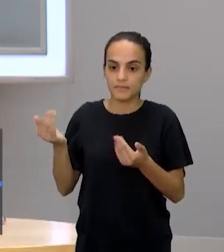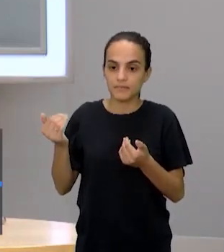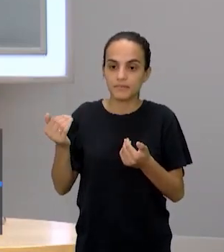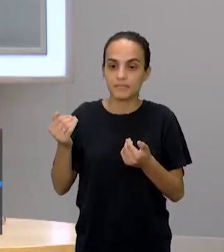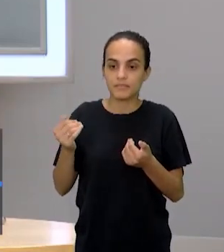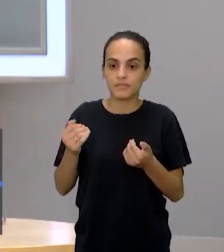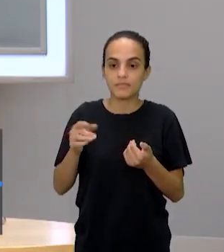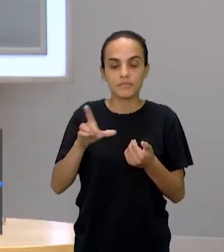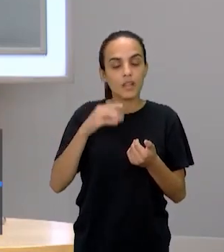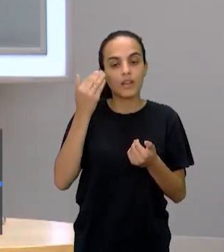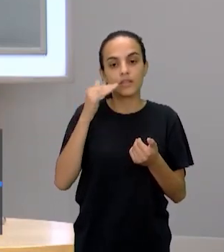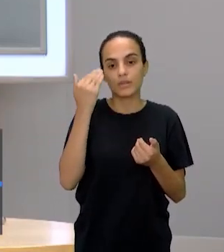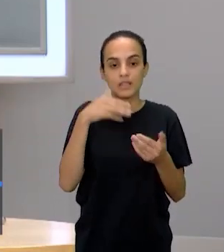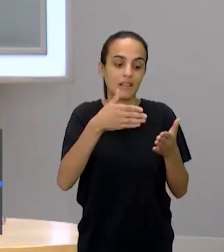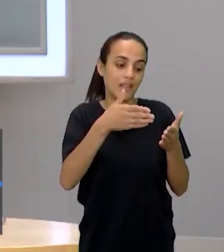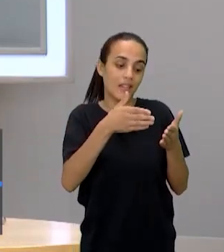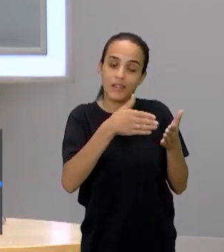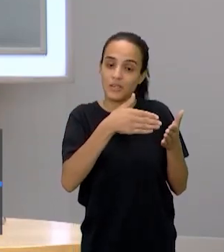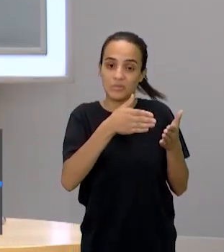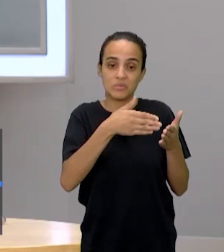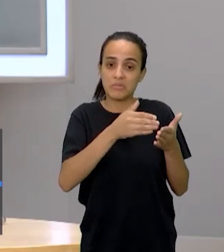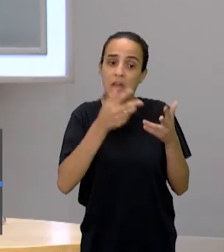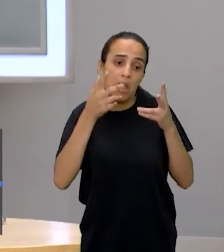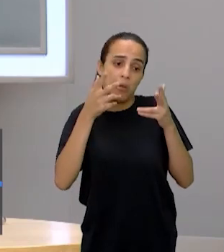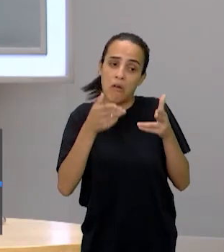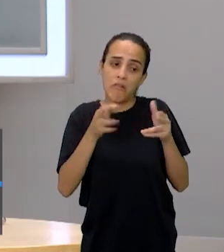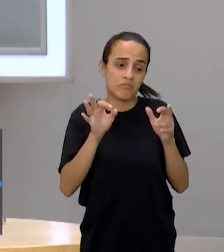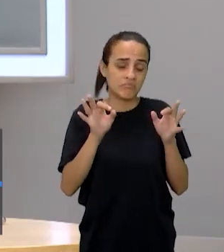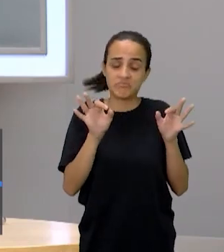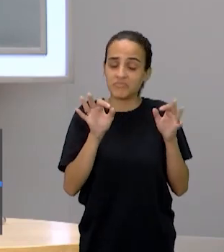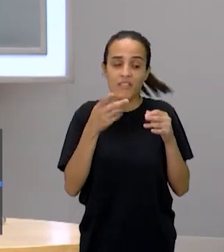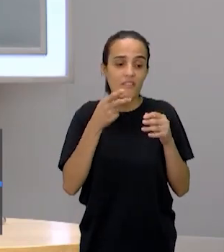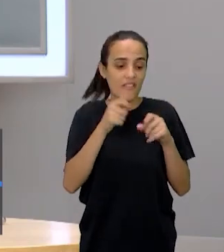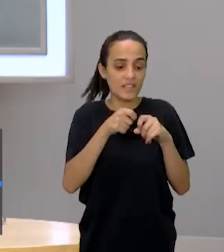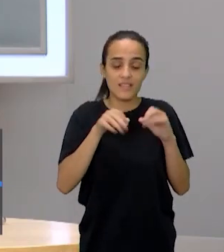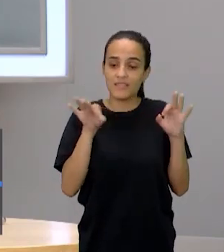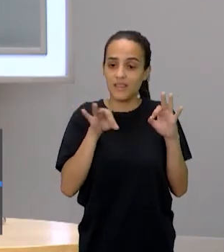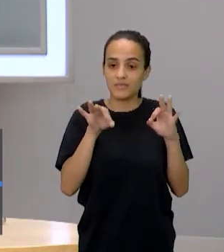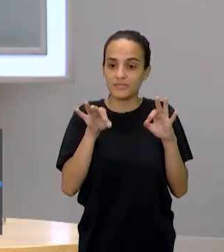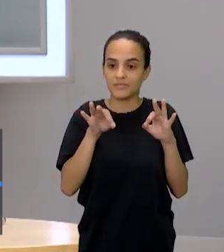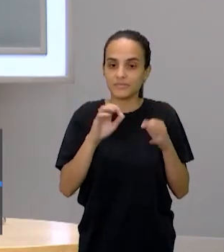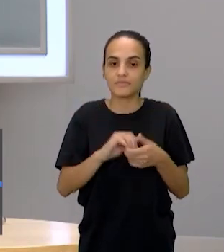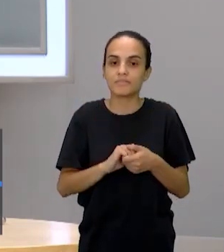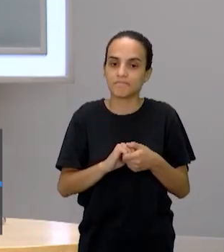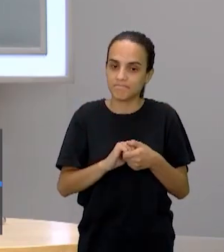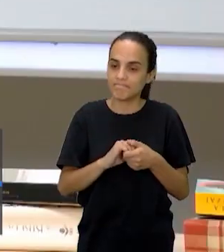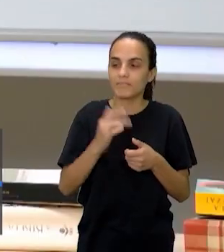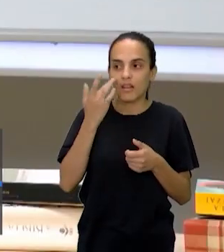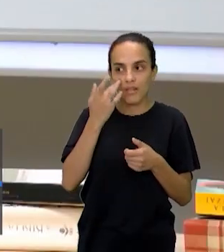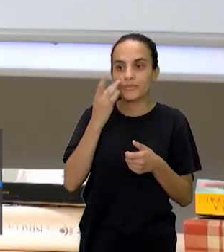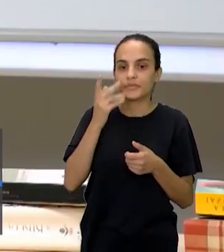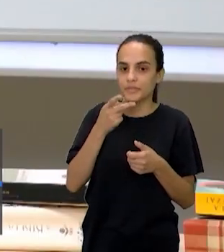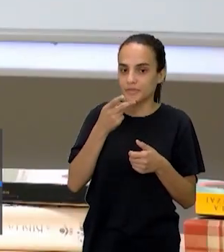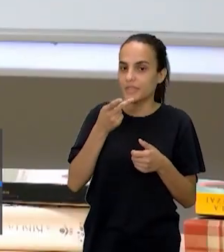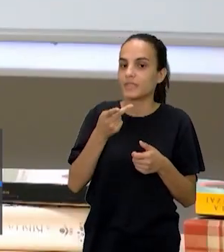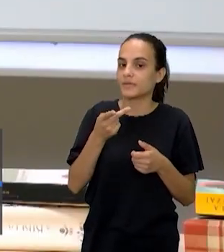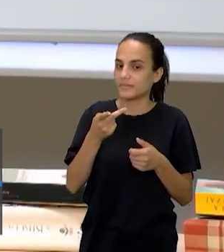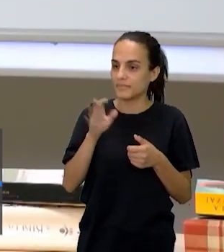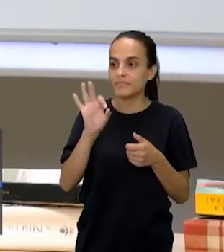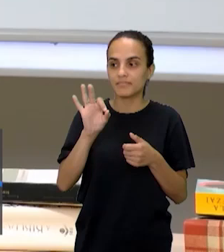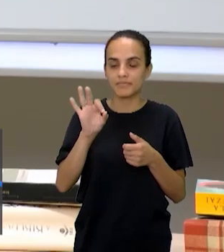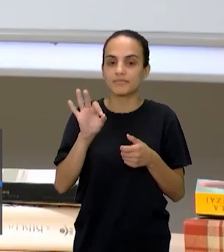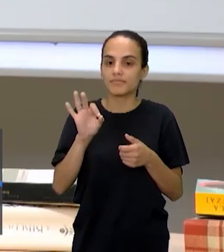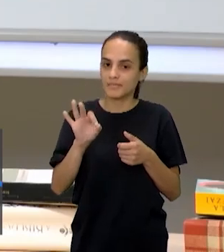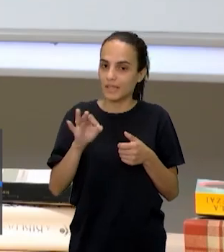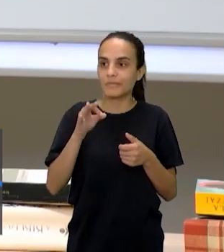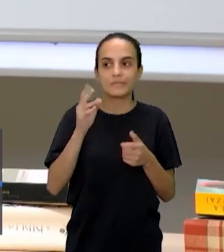levando a gente a entender que, olha, leitura não está fazendo nada, é perda de tempo. Então, entre as demais coisas que você Eu acho que você falou uma coisa bem polêmica e